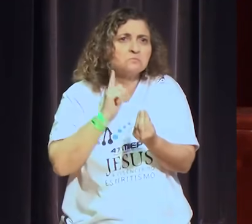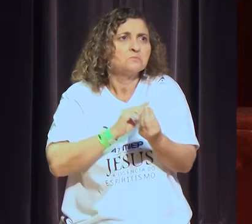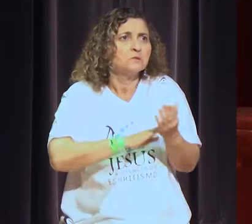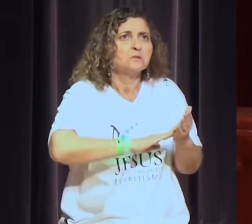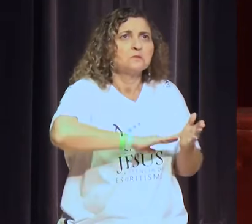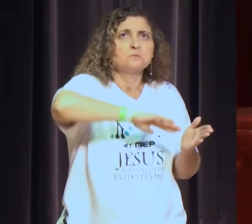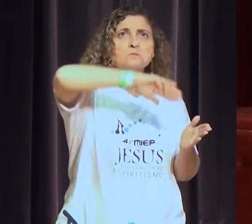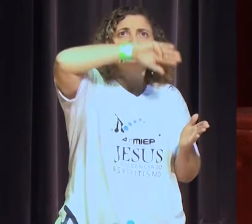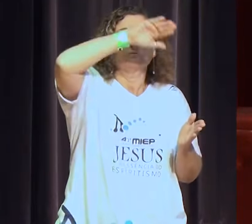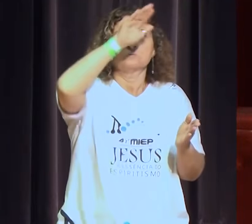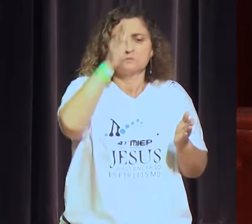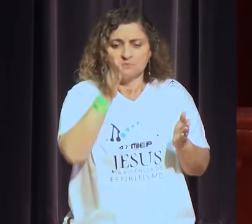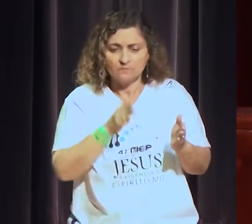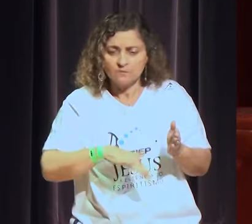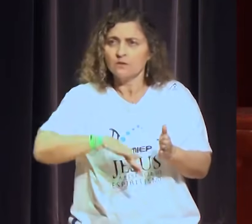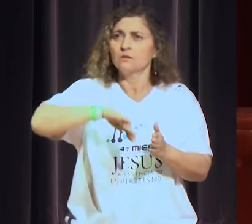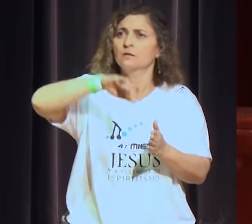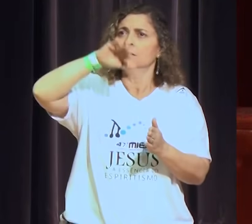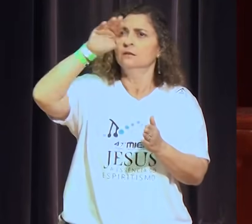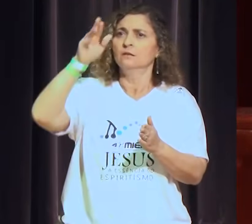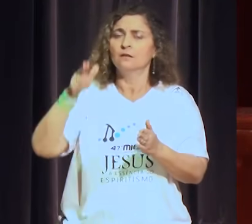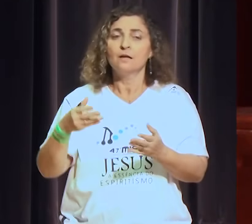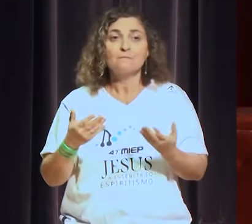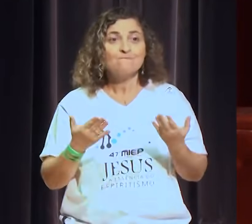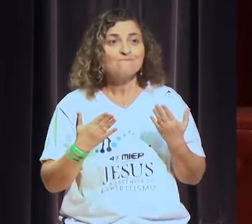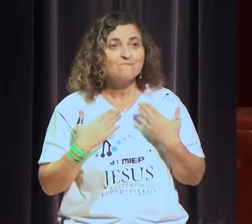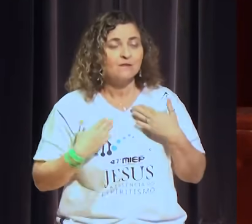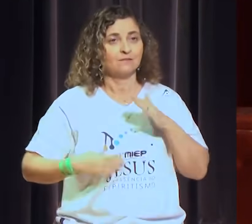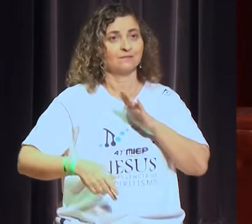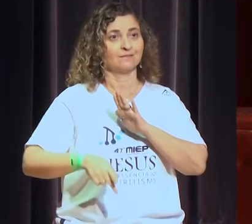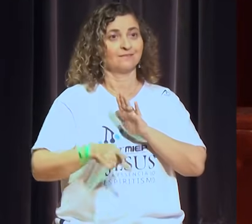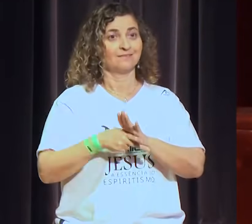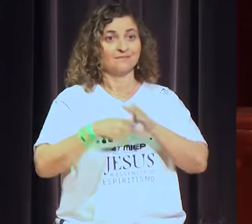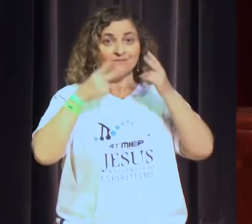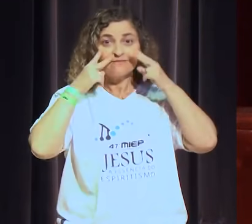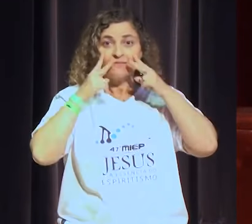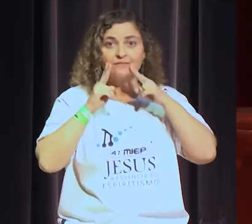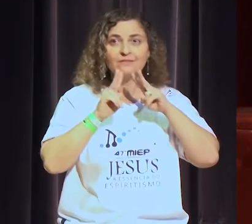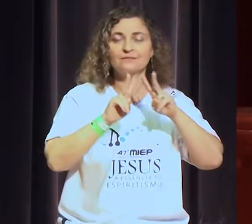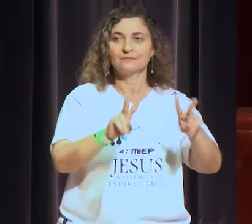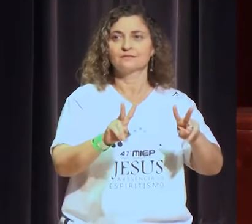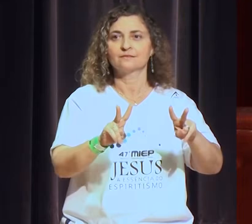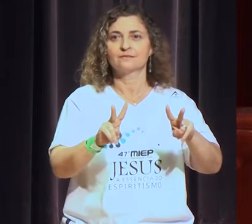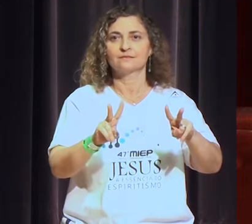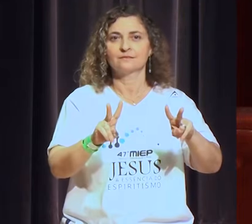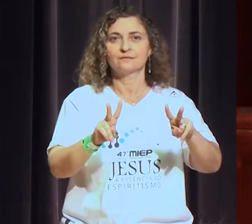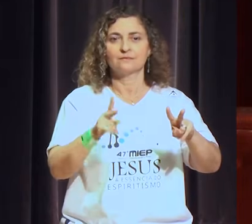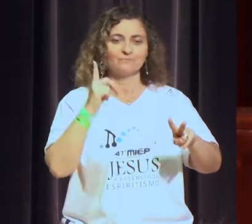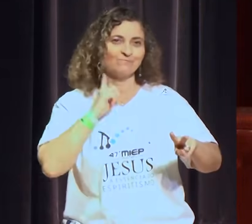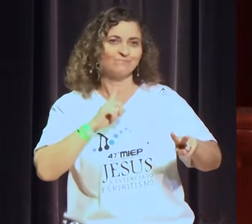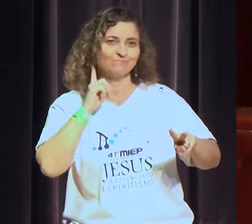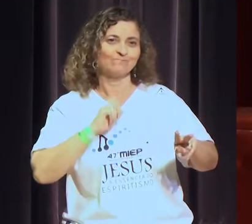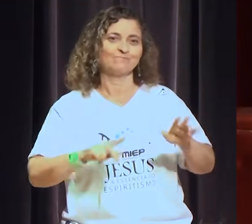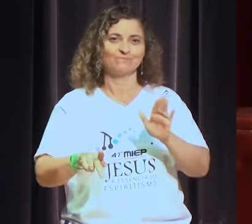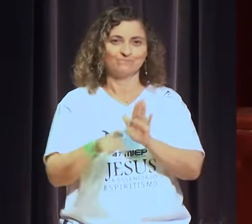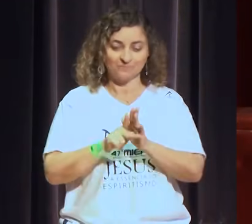Né? Então, cheio de monte, morro. Então, a minha visão,